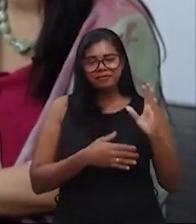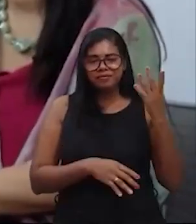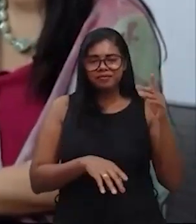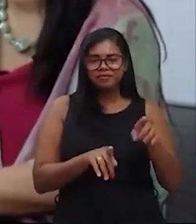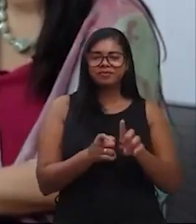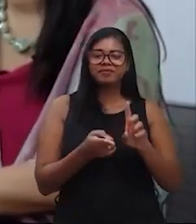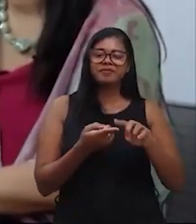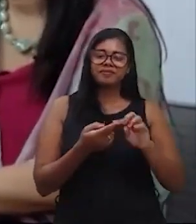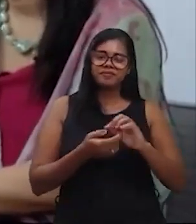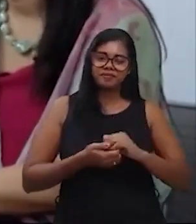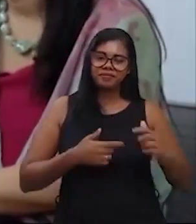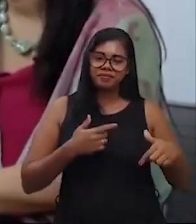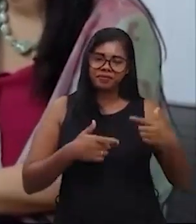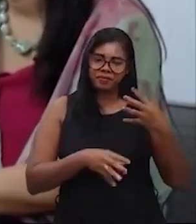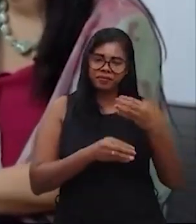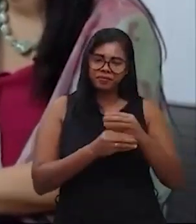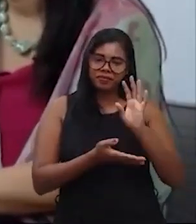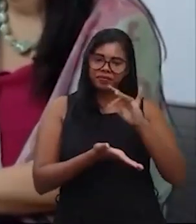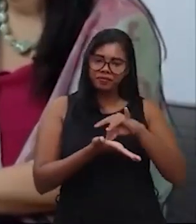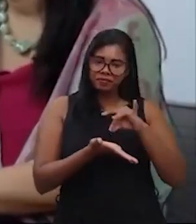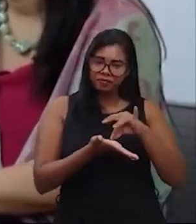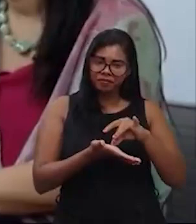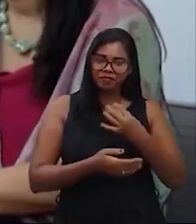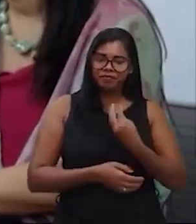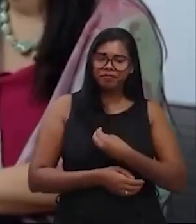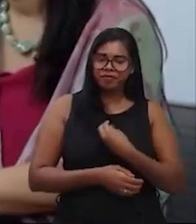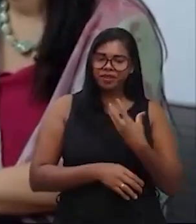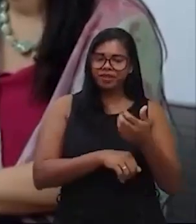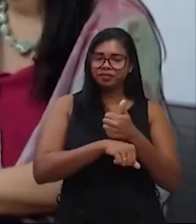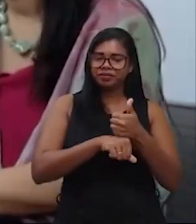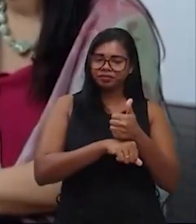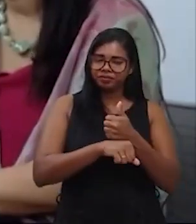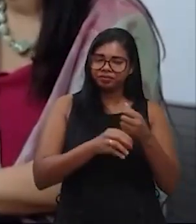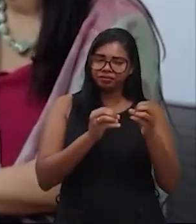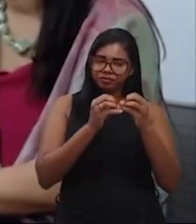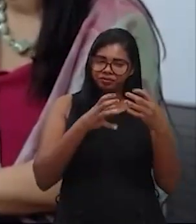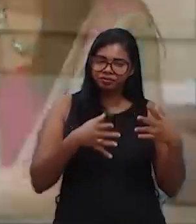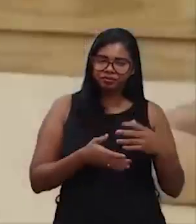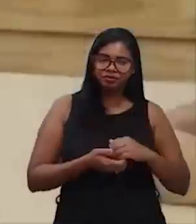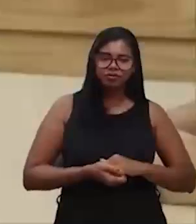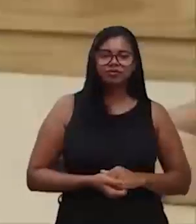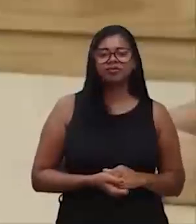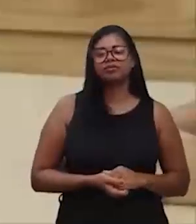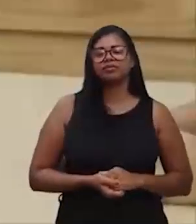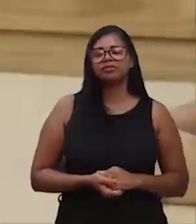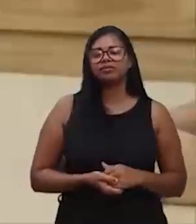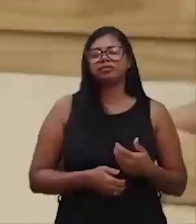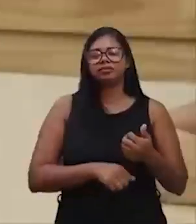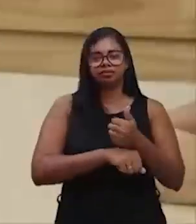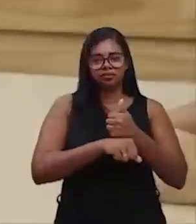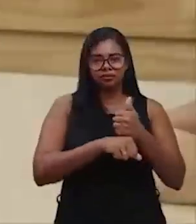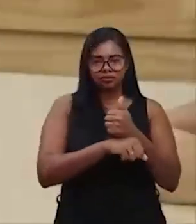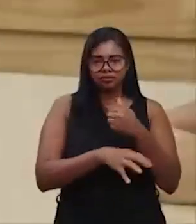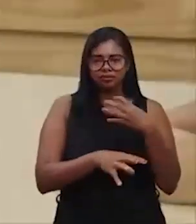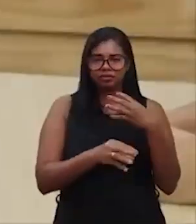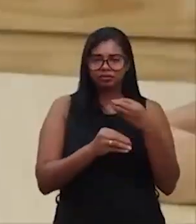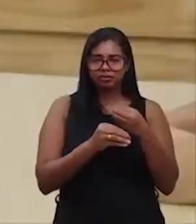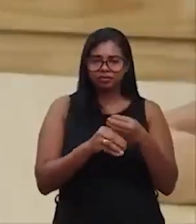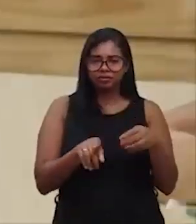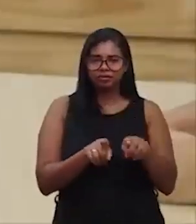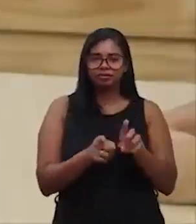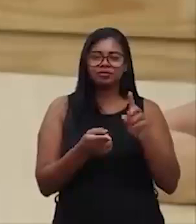os profissionais que vão trabalhar de fato com as ditas profissões criativas, embora eu pense que toda profissão, toda